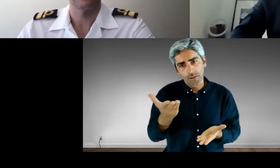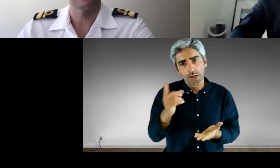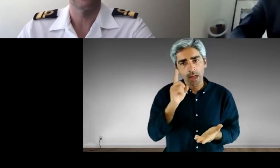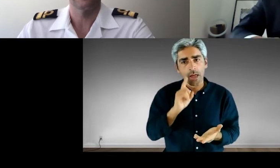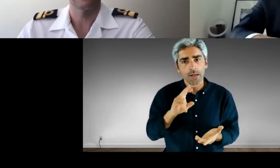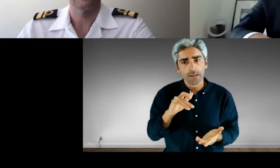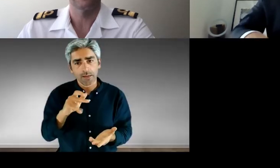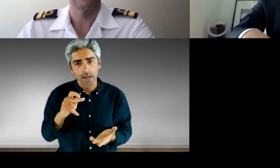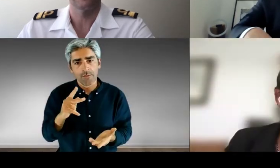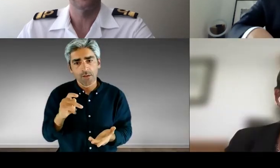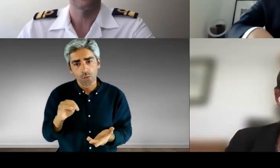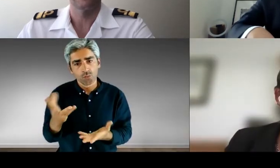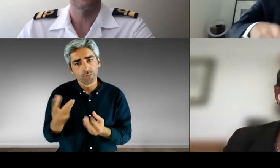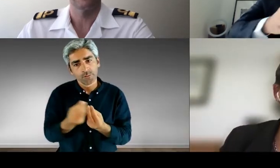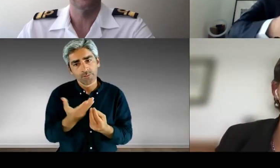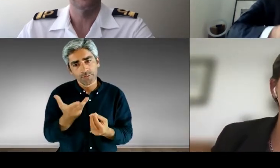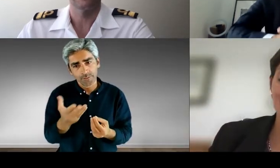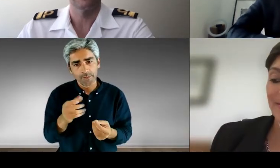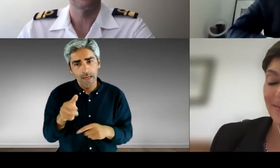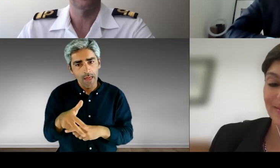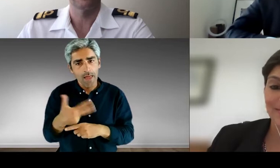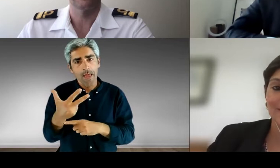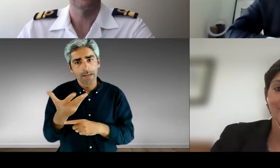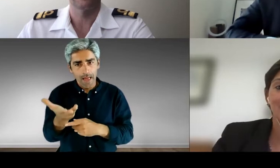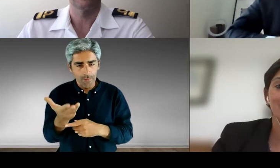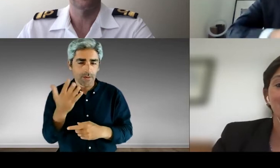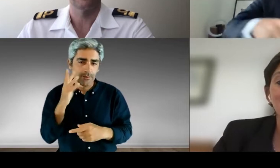a ligar a sua câmara e a fazer esta sua apresentação.